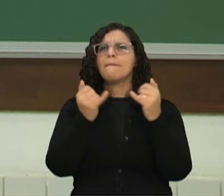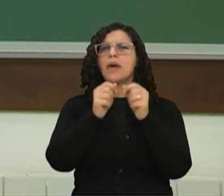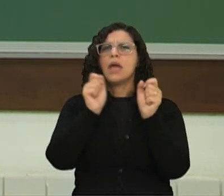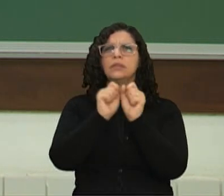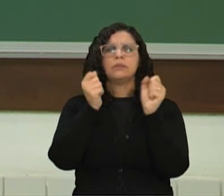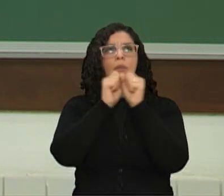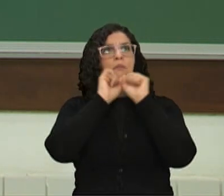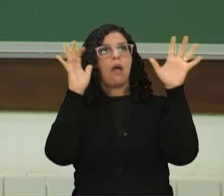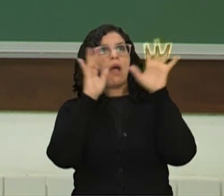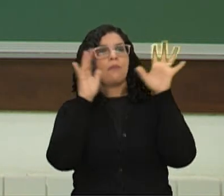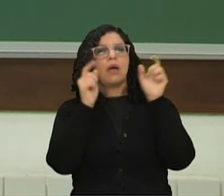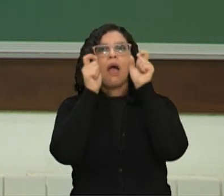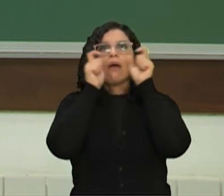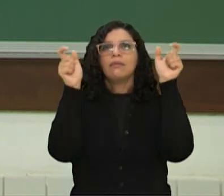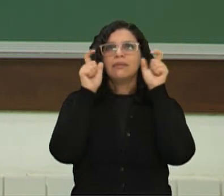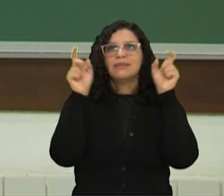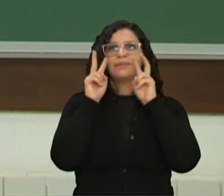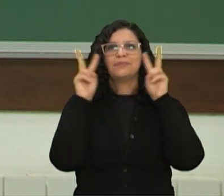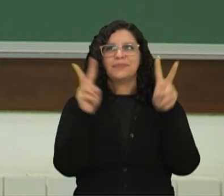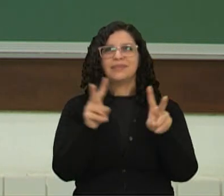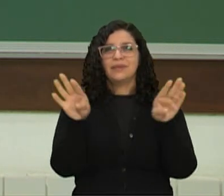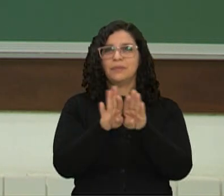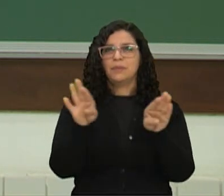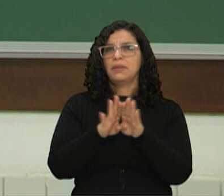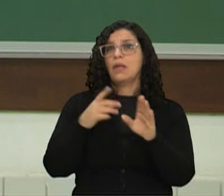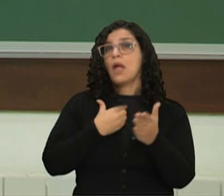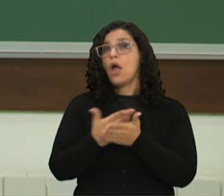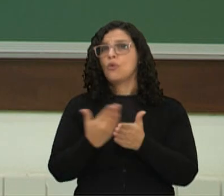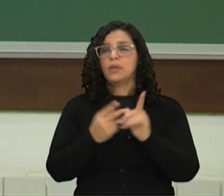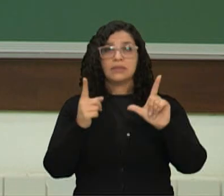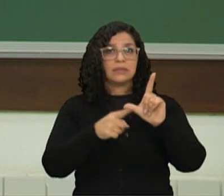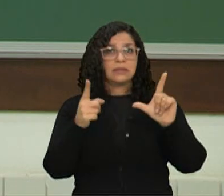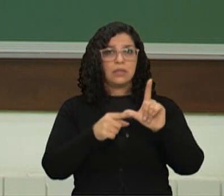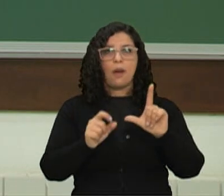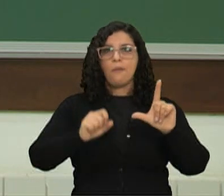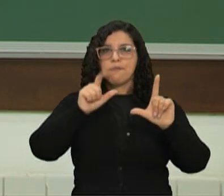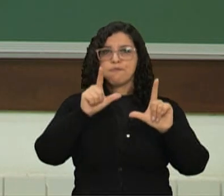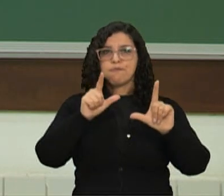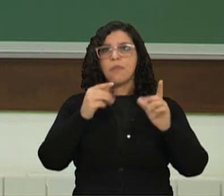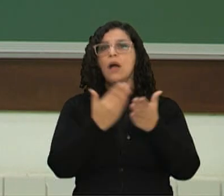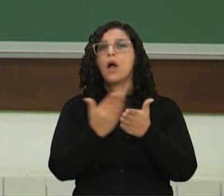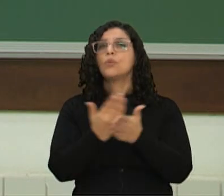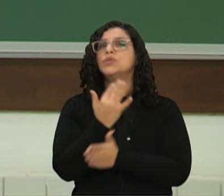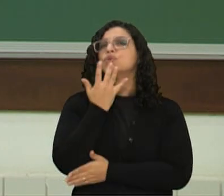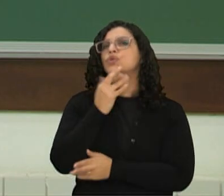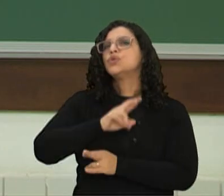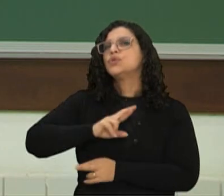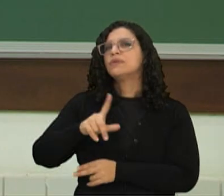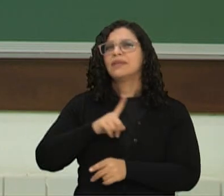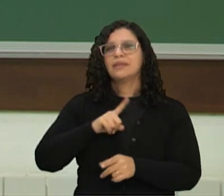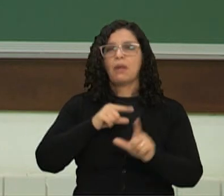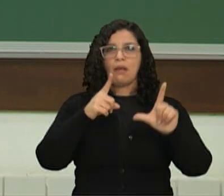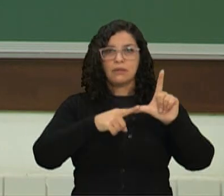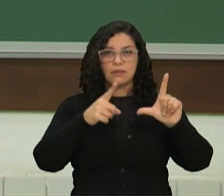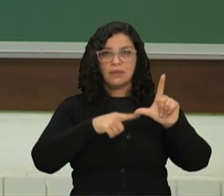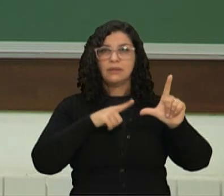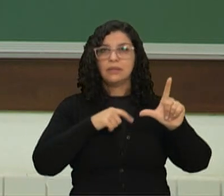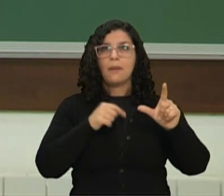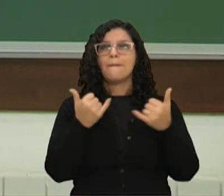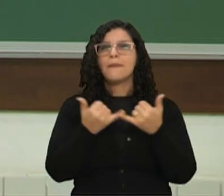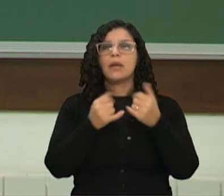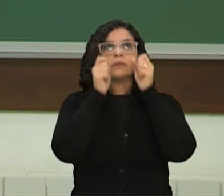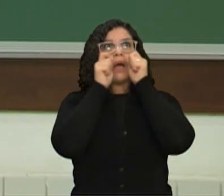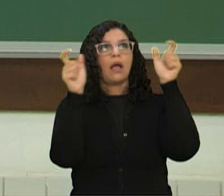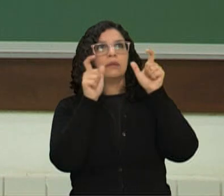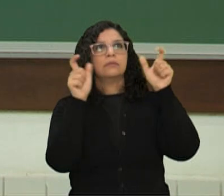essa diferença. Tamanho de letra, às vezes usa caixa alta, às vezes usa cores diferentes nas letras para chamar